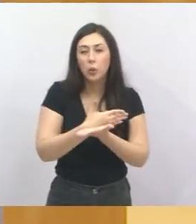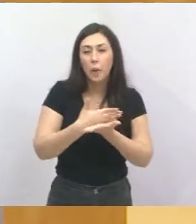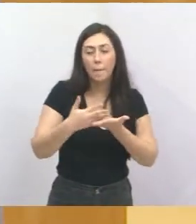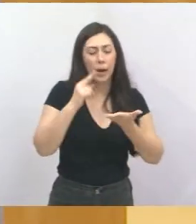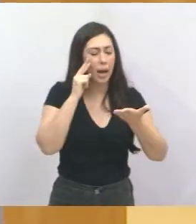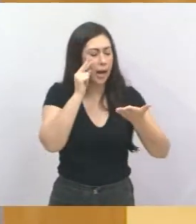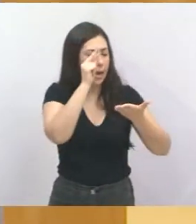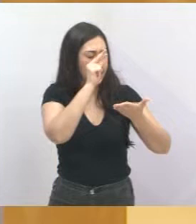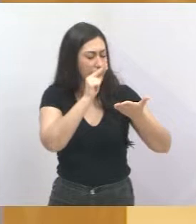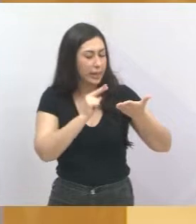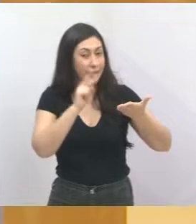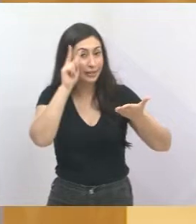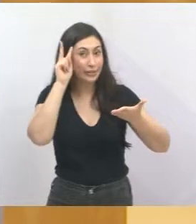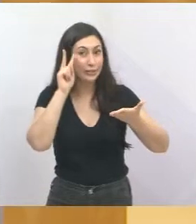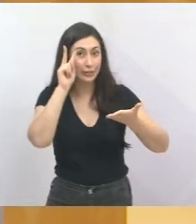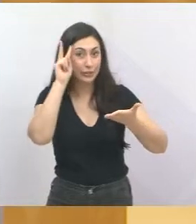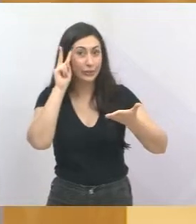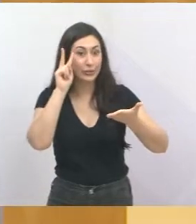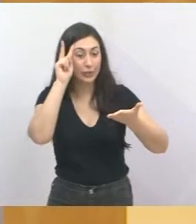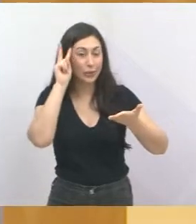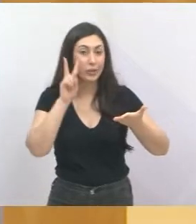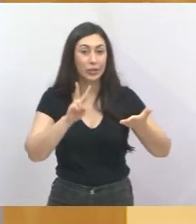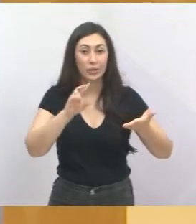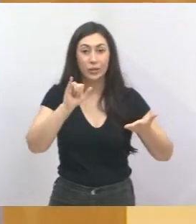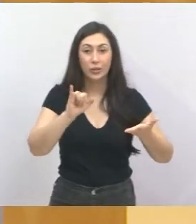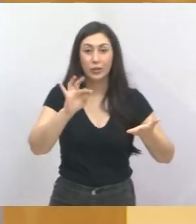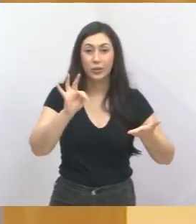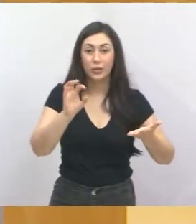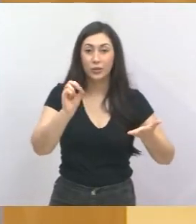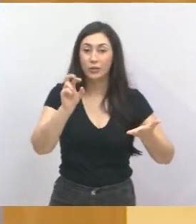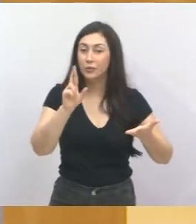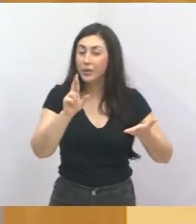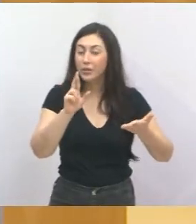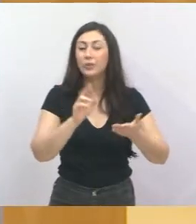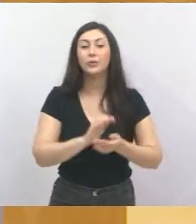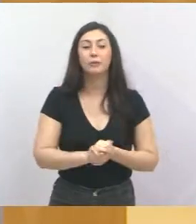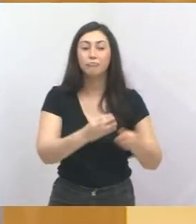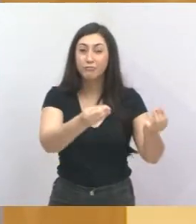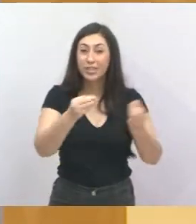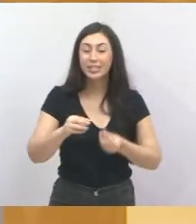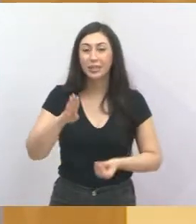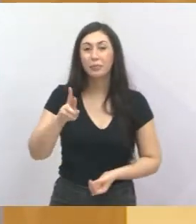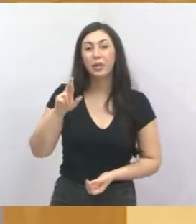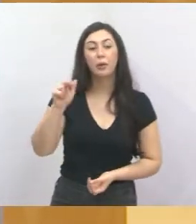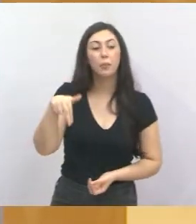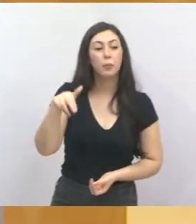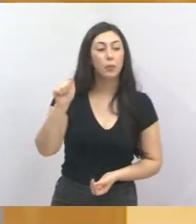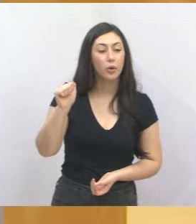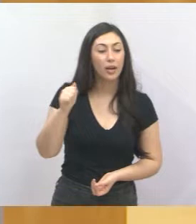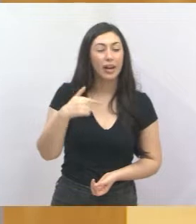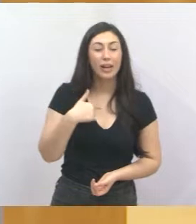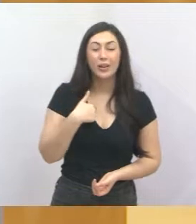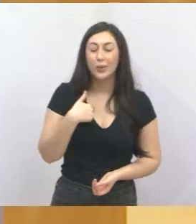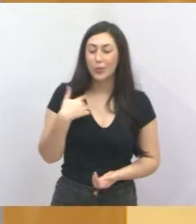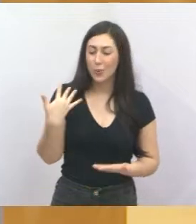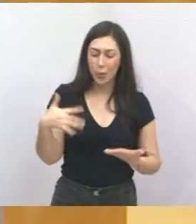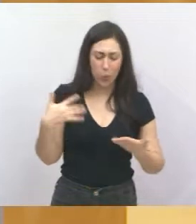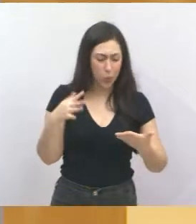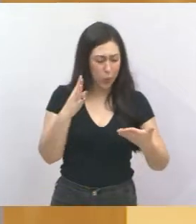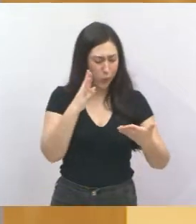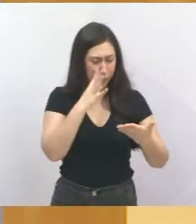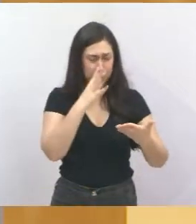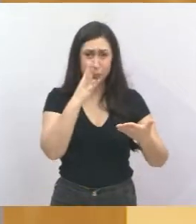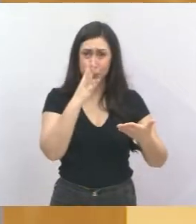história do seu Vitor, trazida aqui pela Bruna, né, eu fiquei assim, bastante